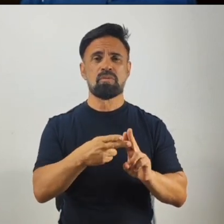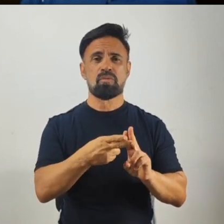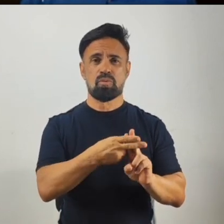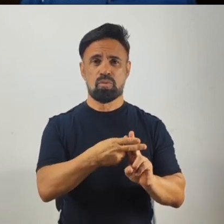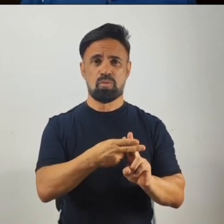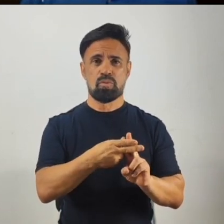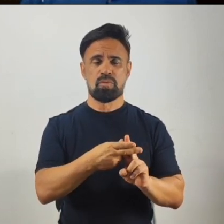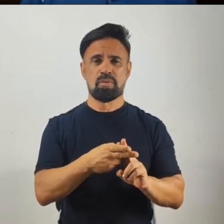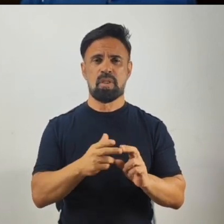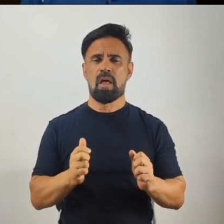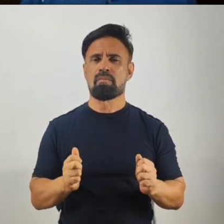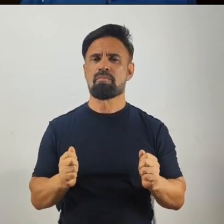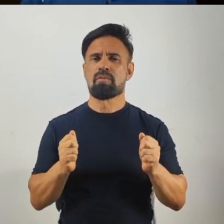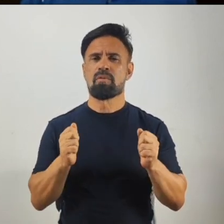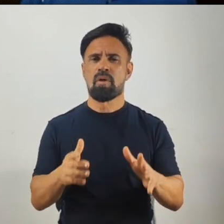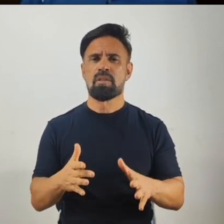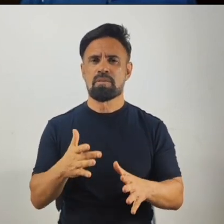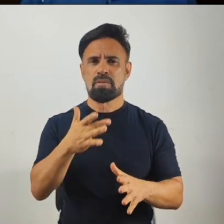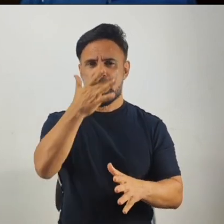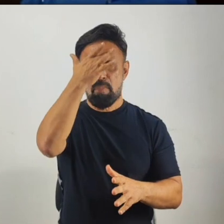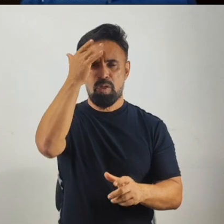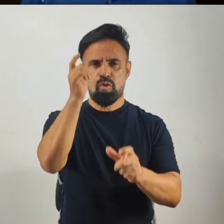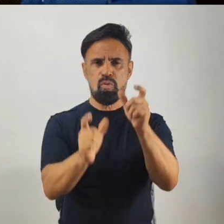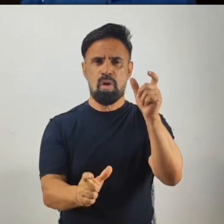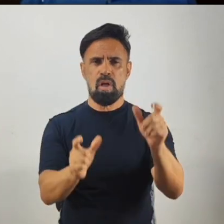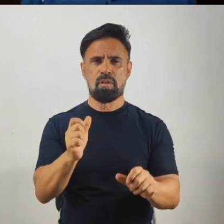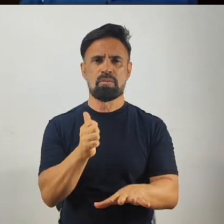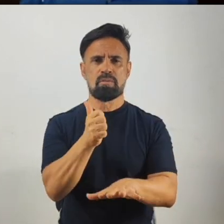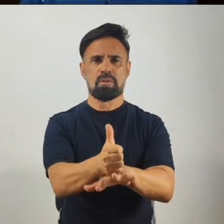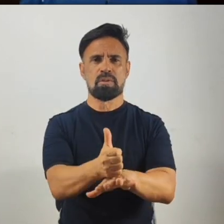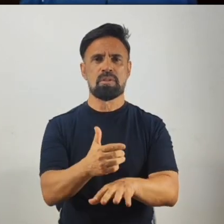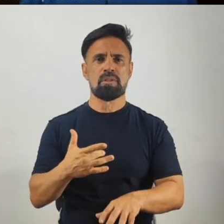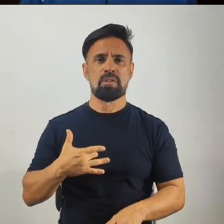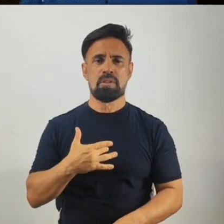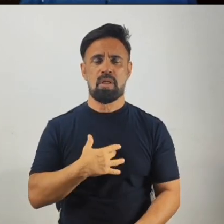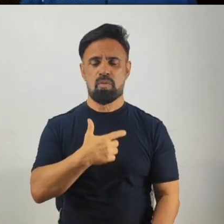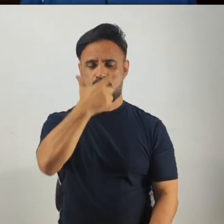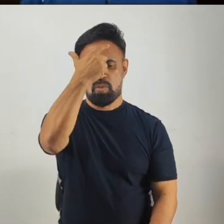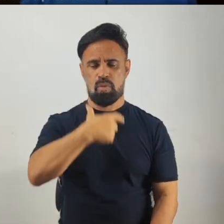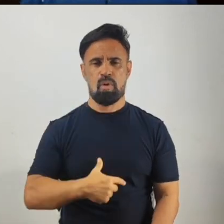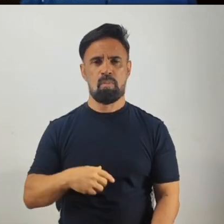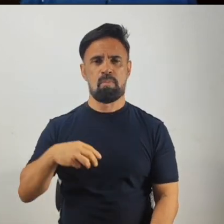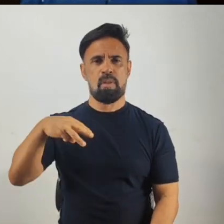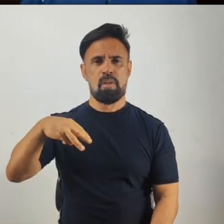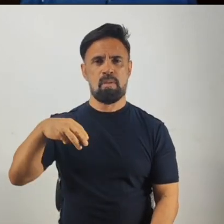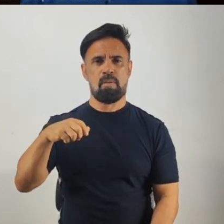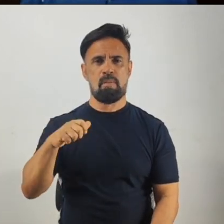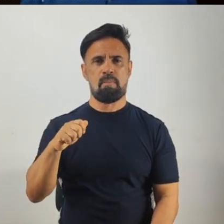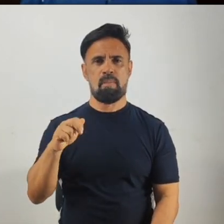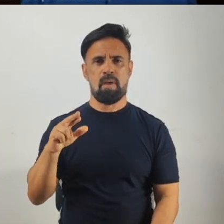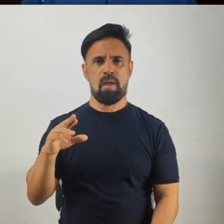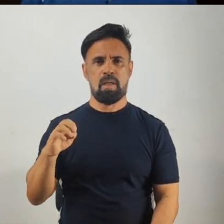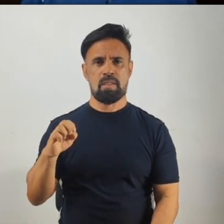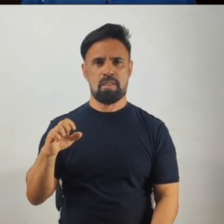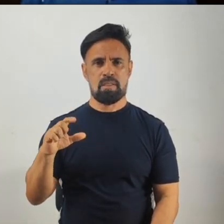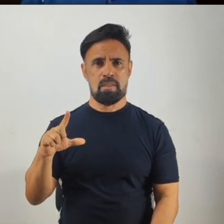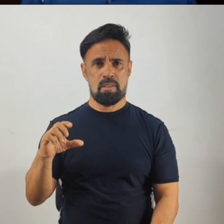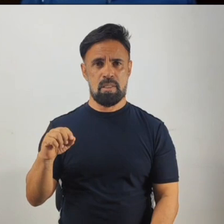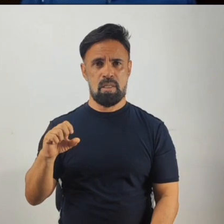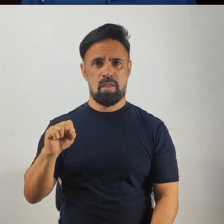a atuação dos Conselhos de Saúde. Eu sou Marcelo Henrique, dos Santos